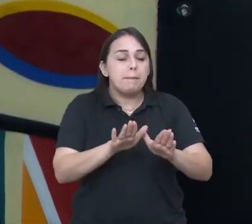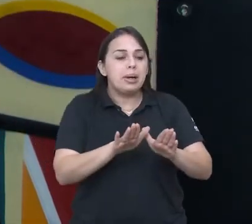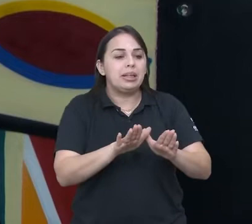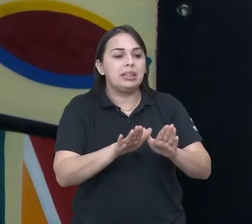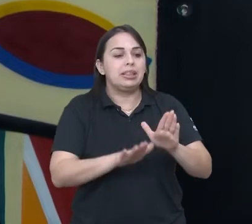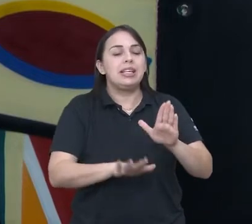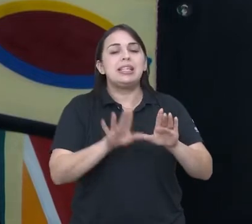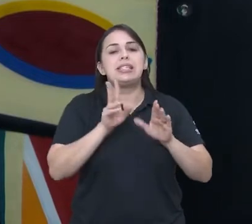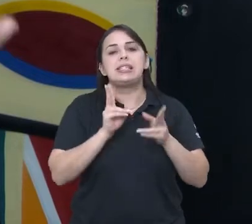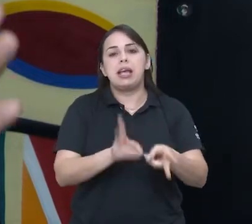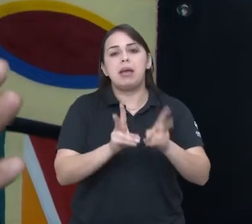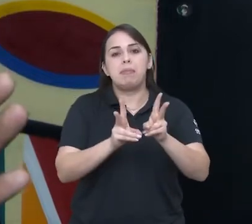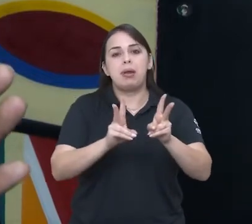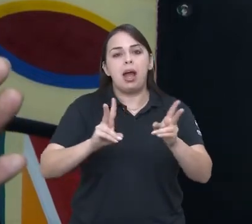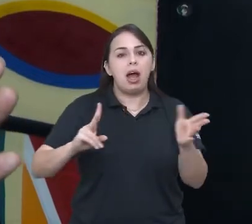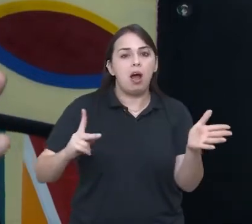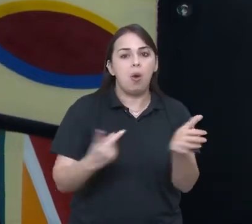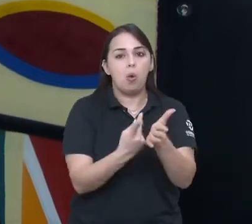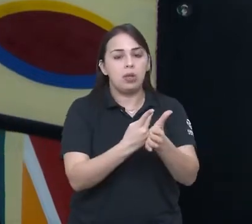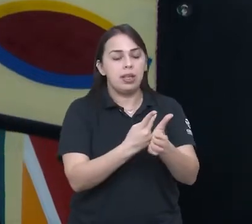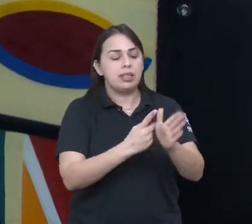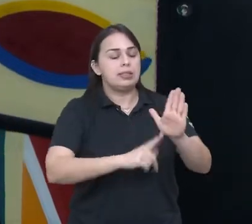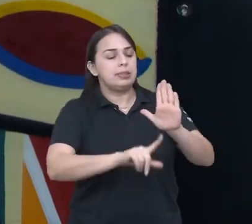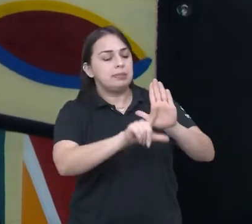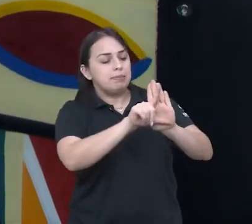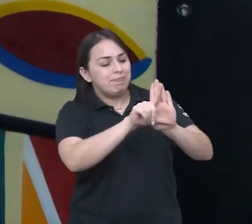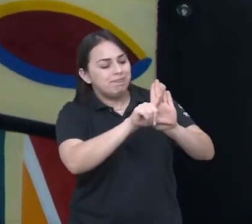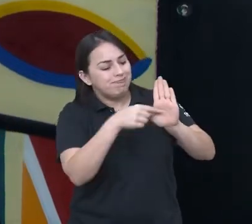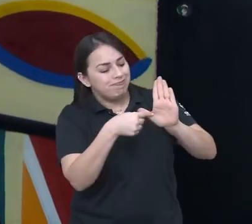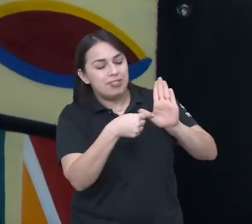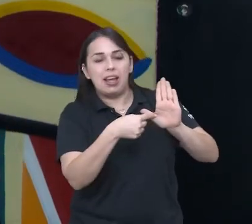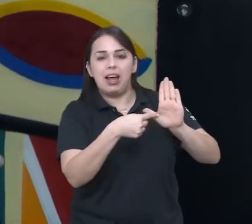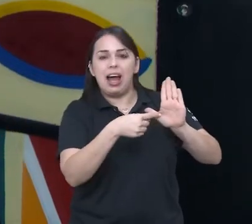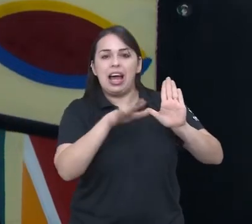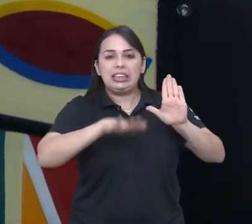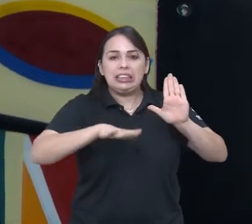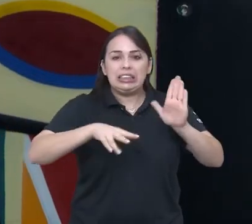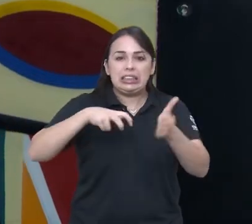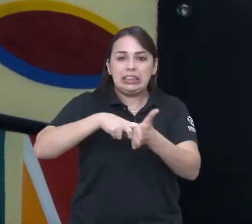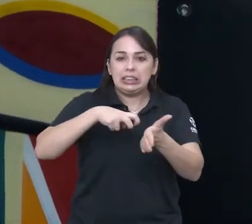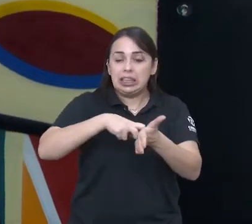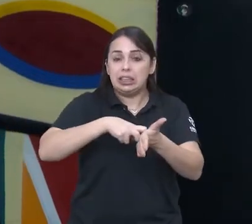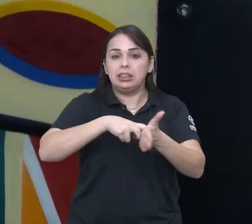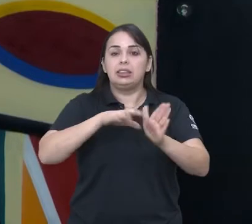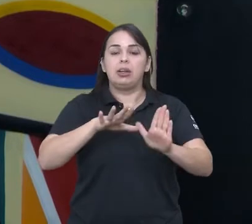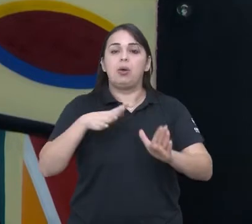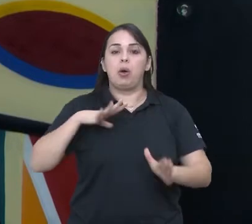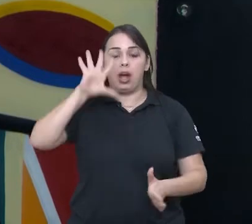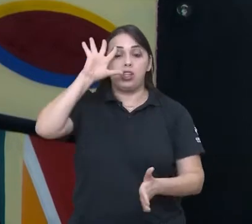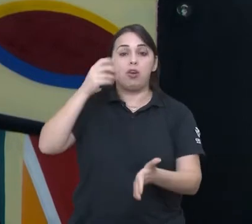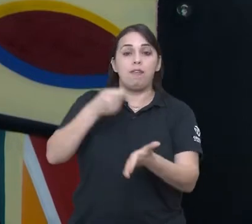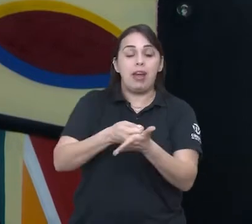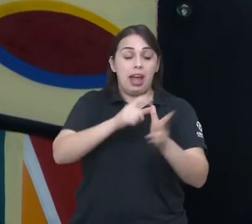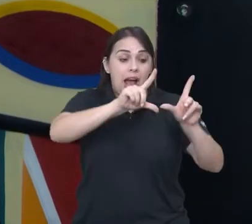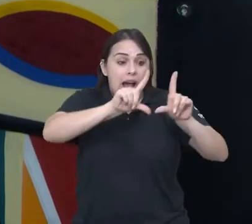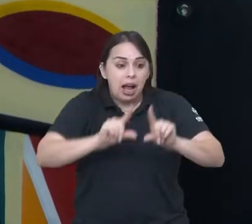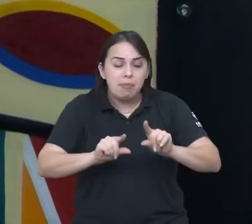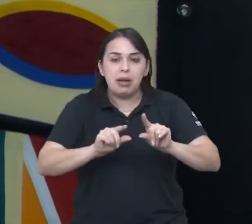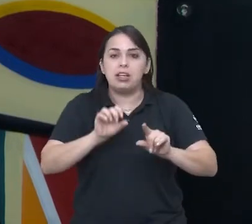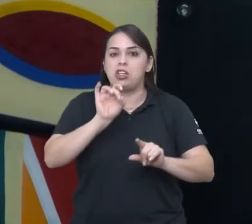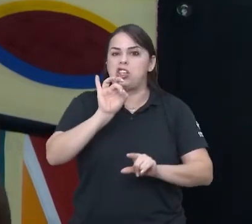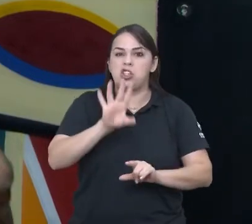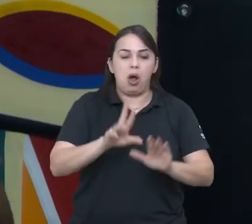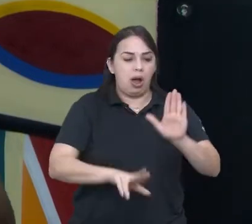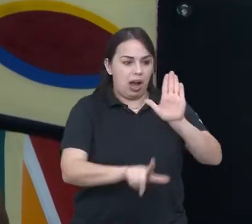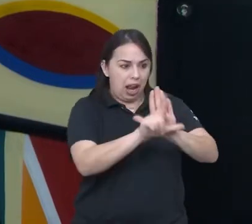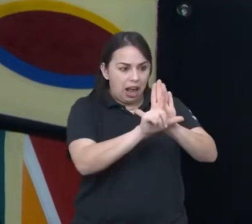sempre vem com uma brecha. É uma brecha, todas as vezes vem com uma brecha. Então, acho que a melhor forma da gente resolver o racismo não